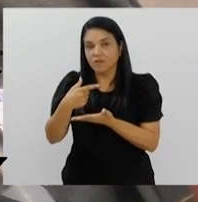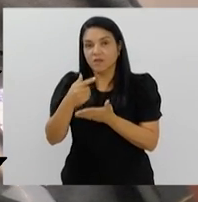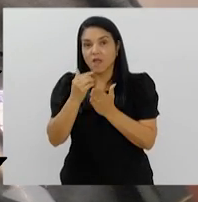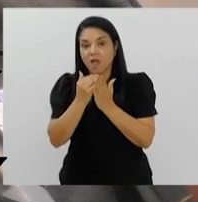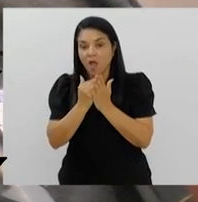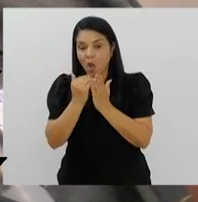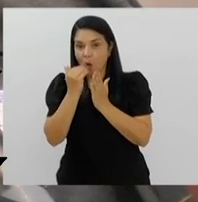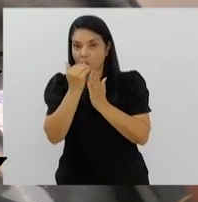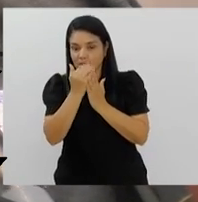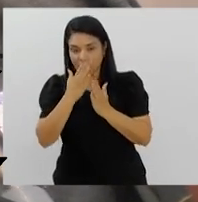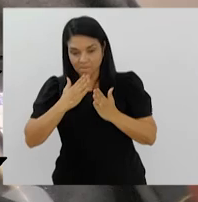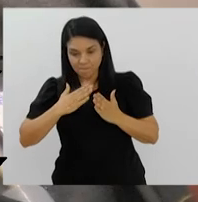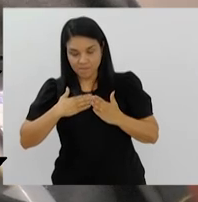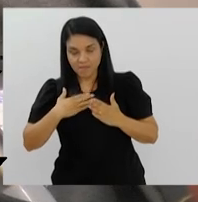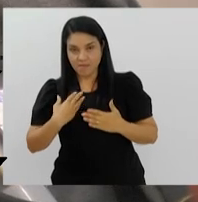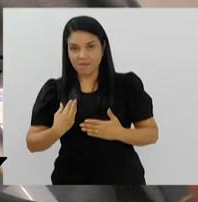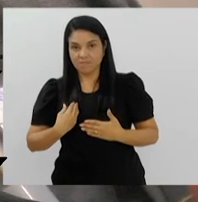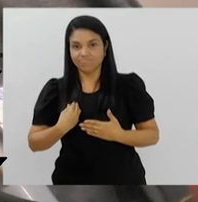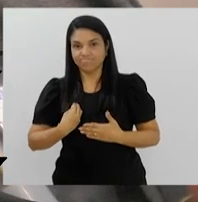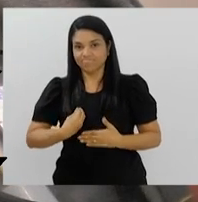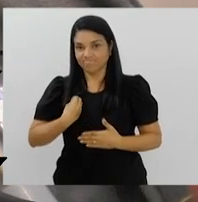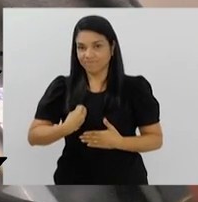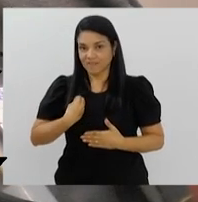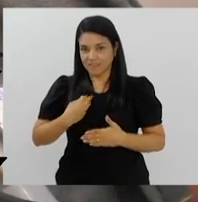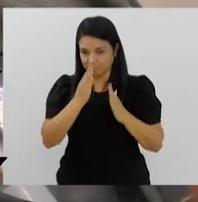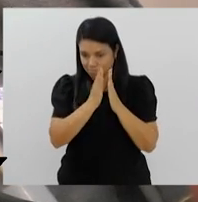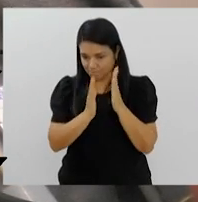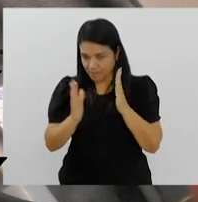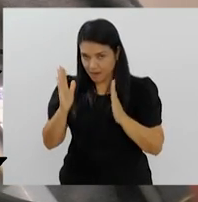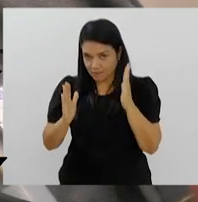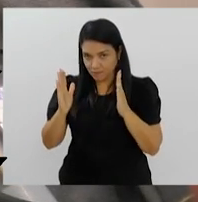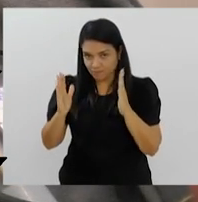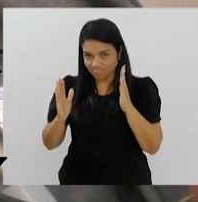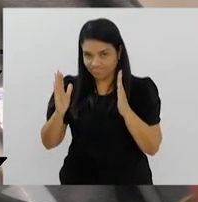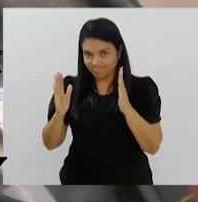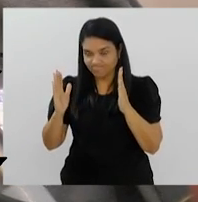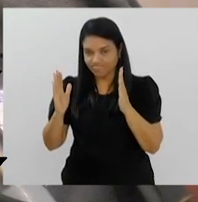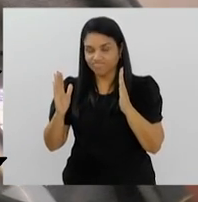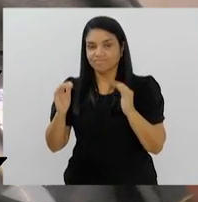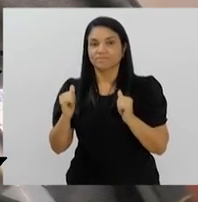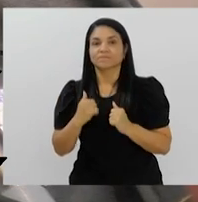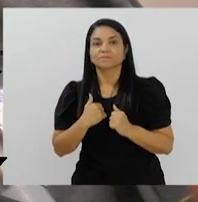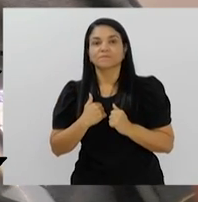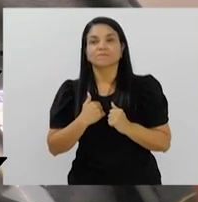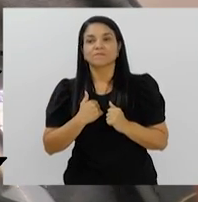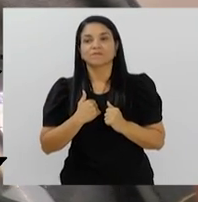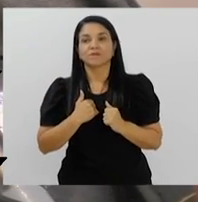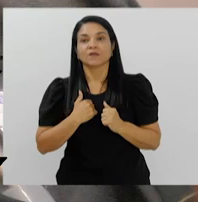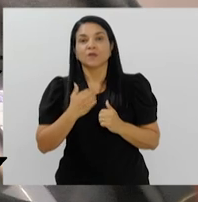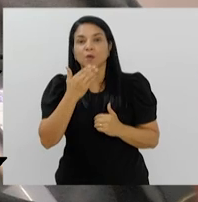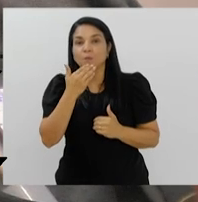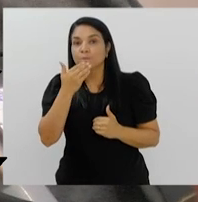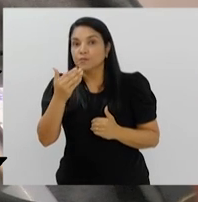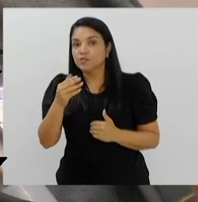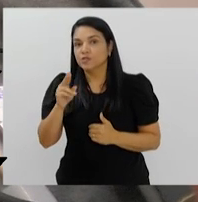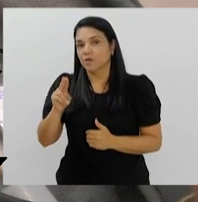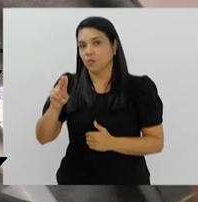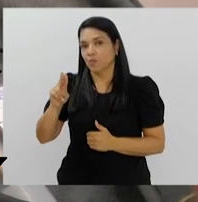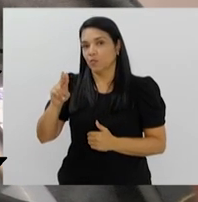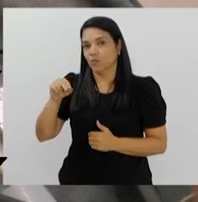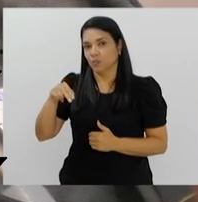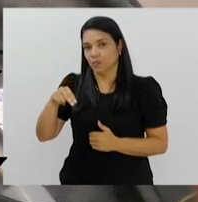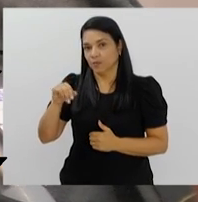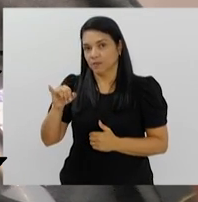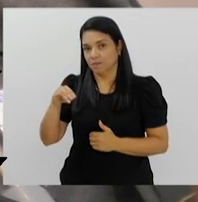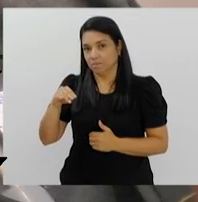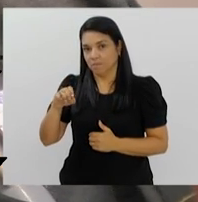minha expectativa de vida e eu pedi para Unimed